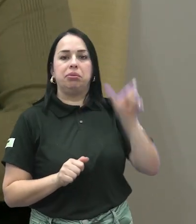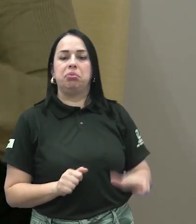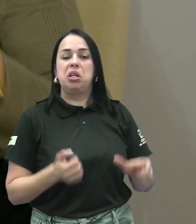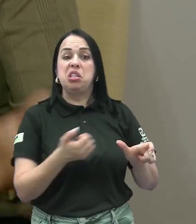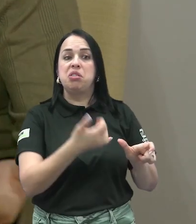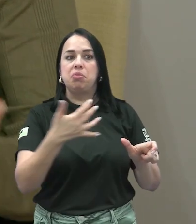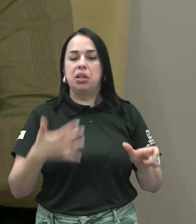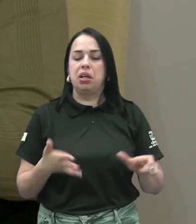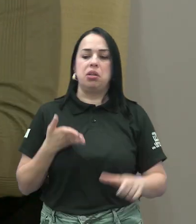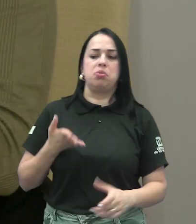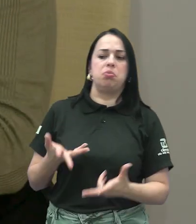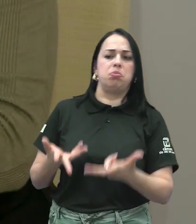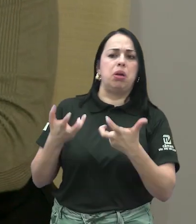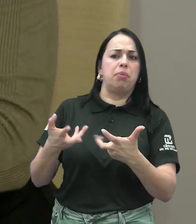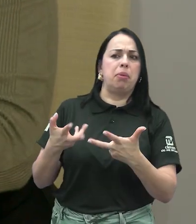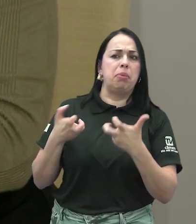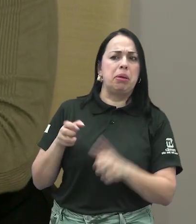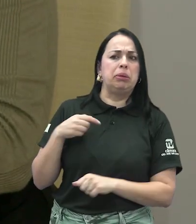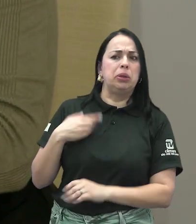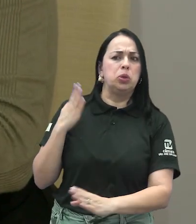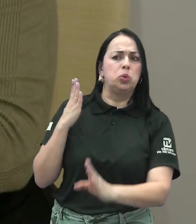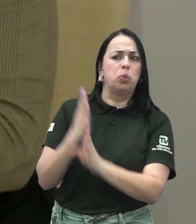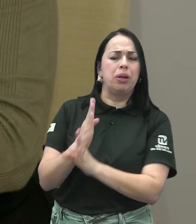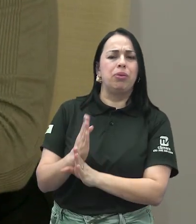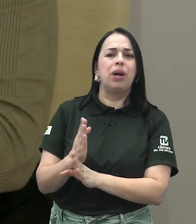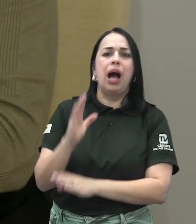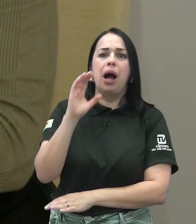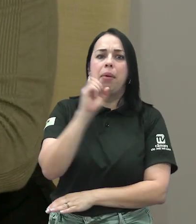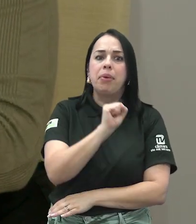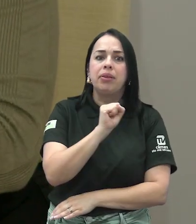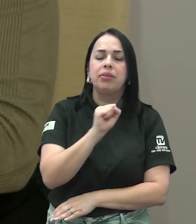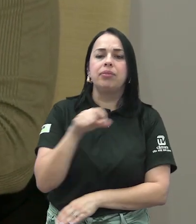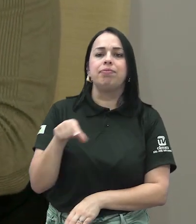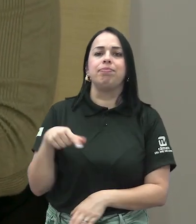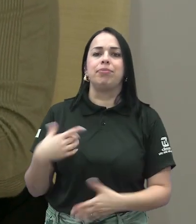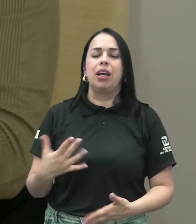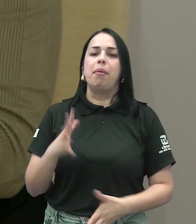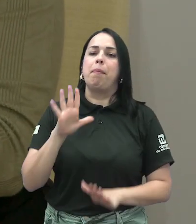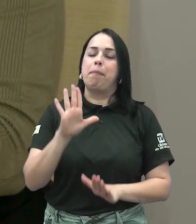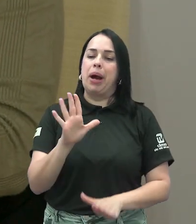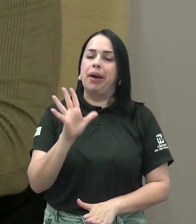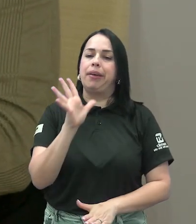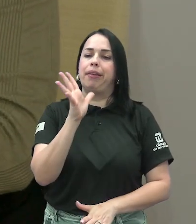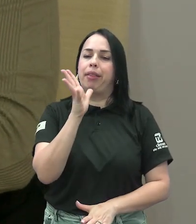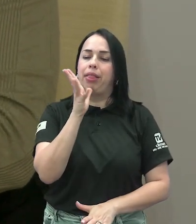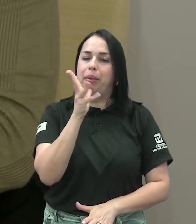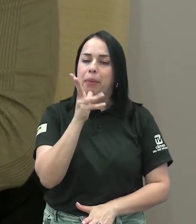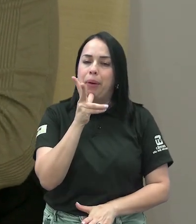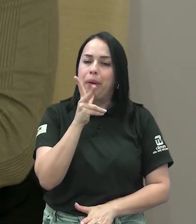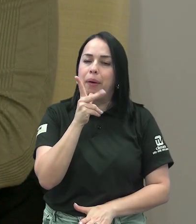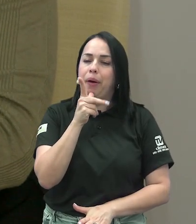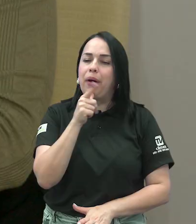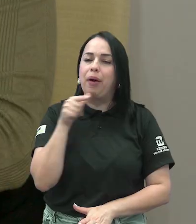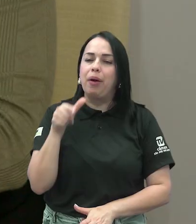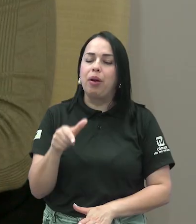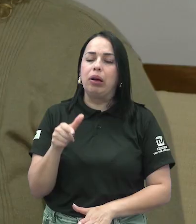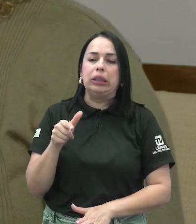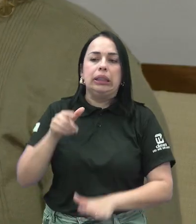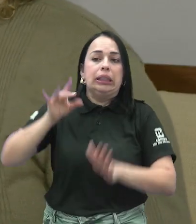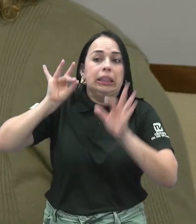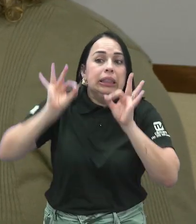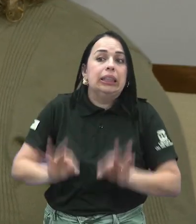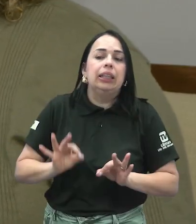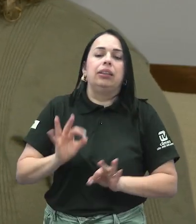Gisele conta que os primeiros sinais surgiram cedo e o diagnóstico demorou mais de 3 anos.